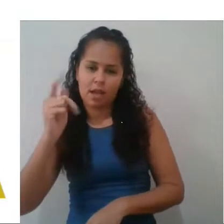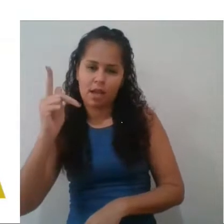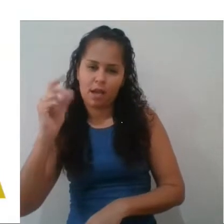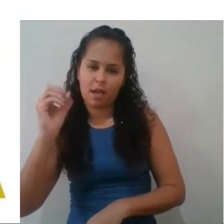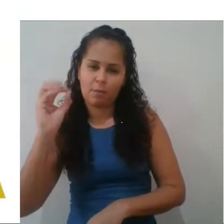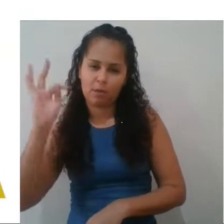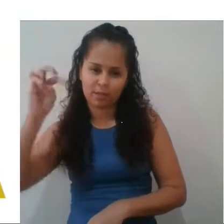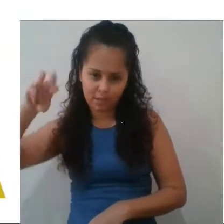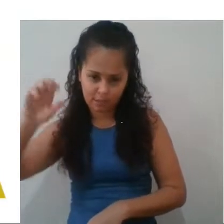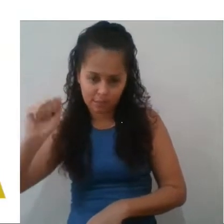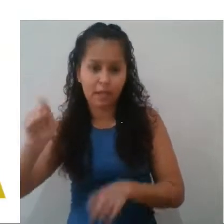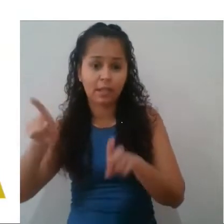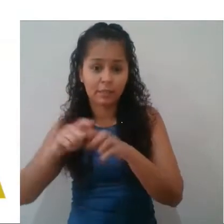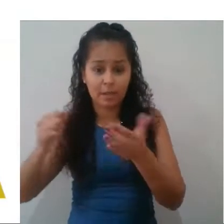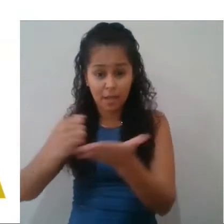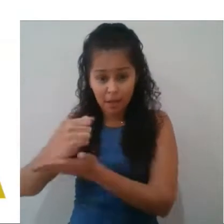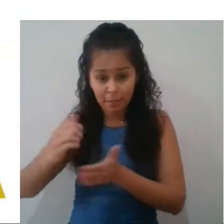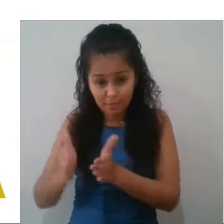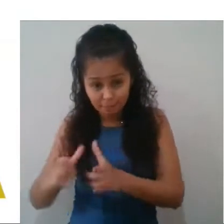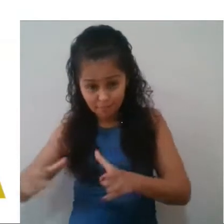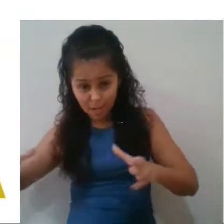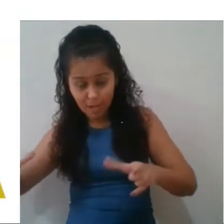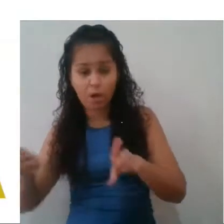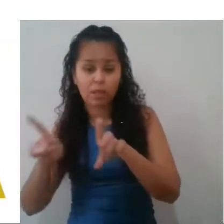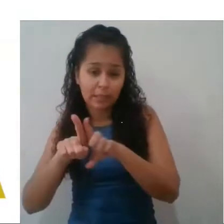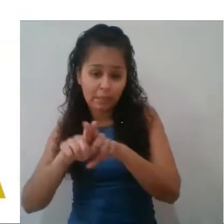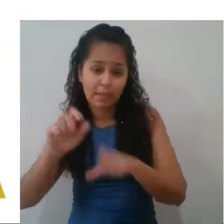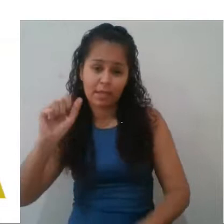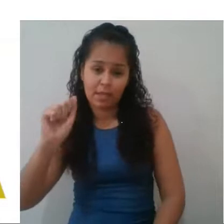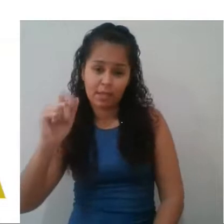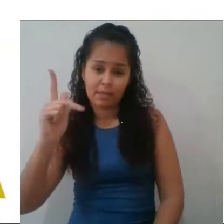A base maior também possui um apótoma da base maior.